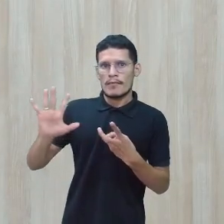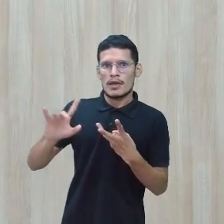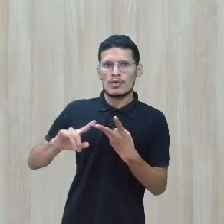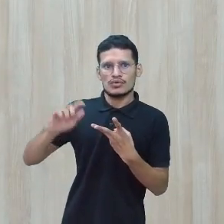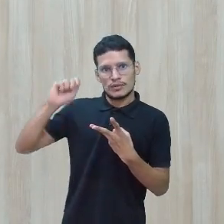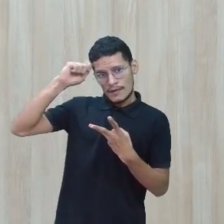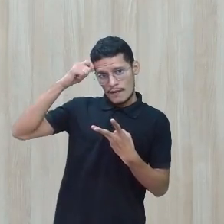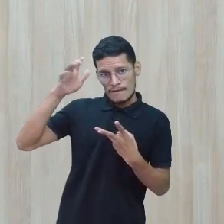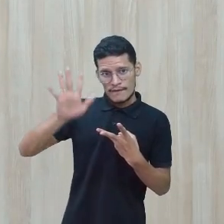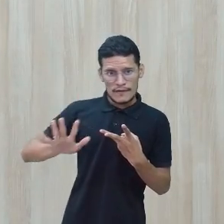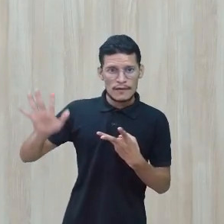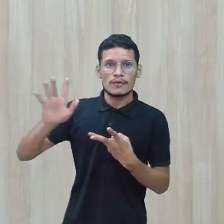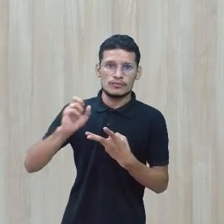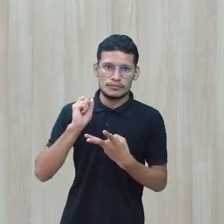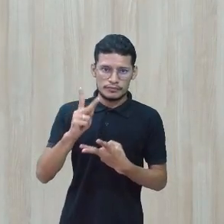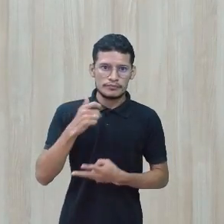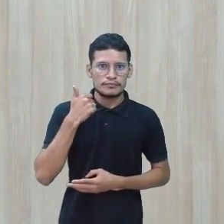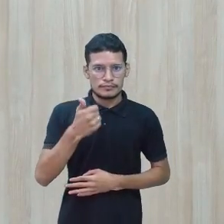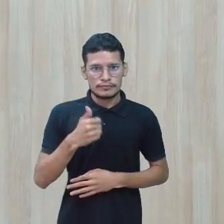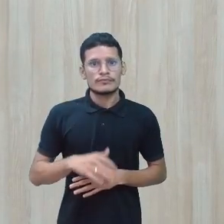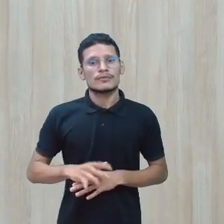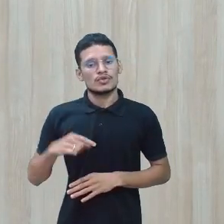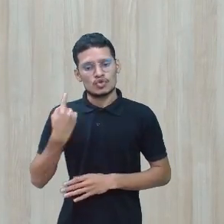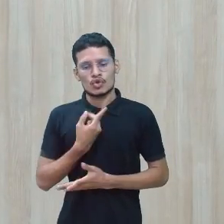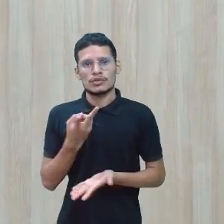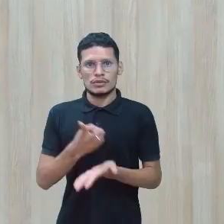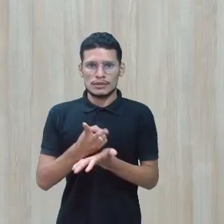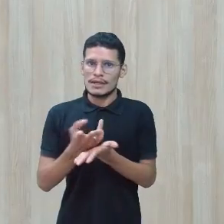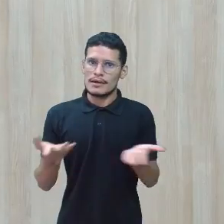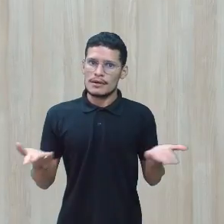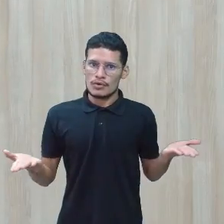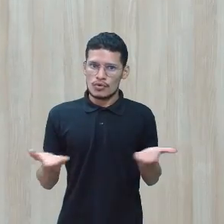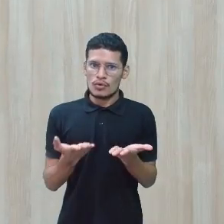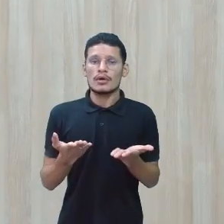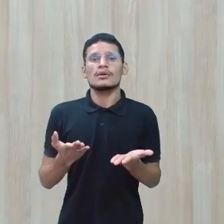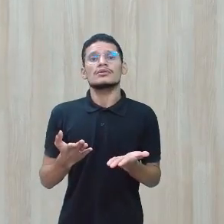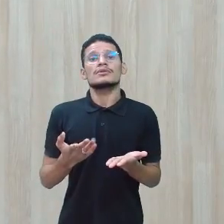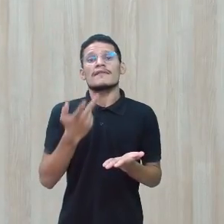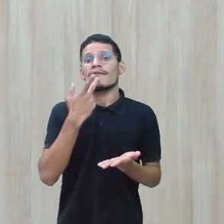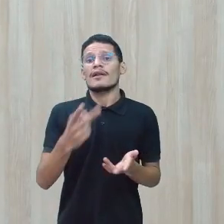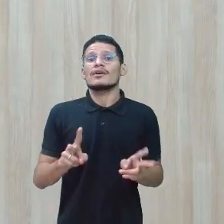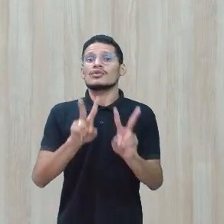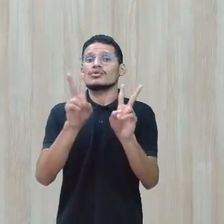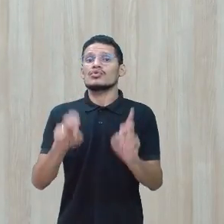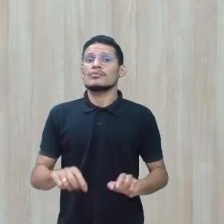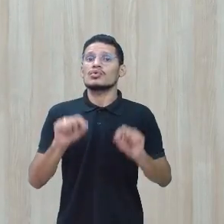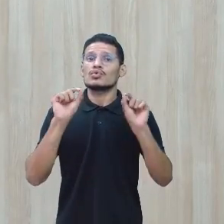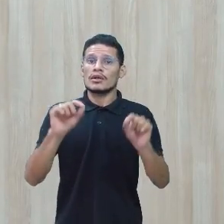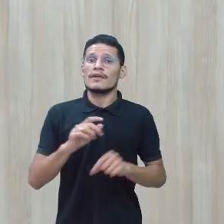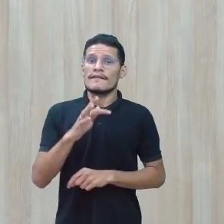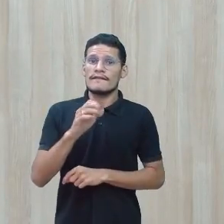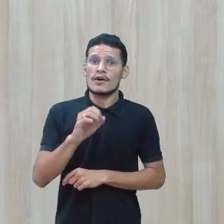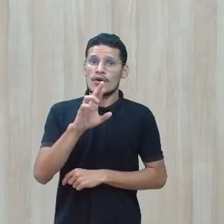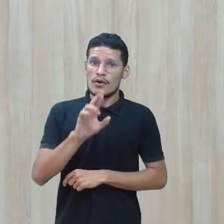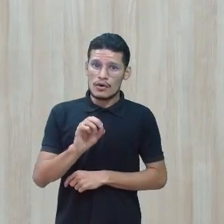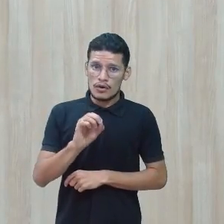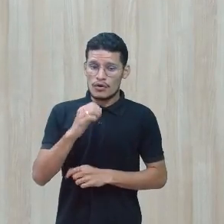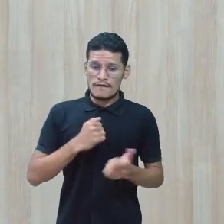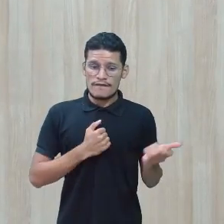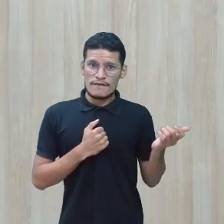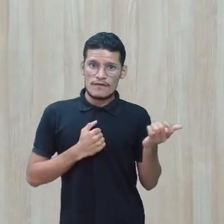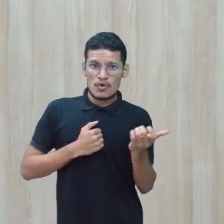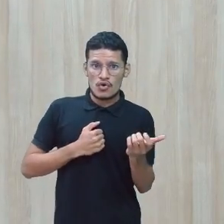os africanos, tranquilo? A gente vai seguir um pouquinho, e aí a gente vai falar sobre o forró